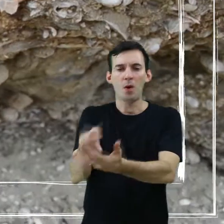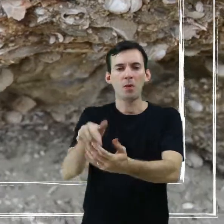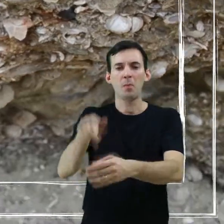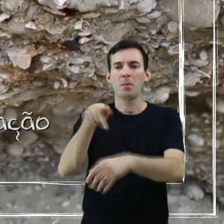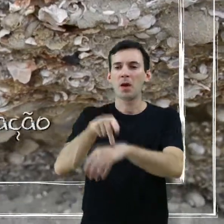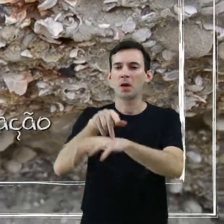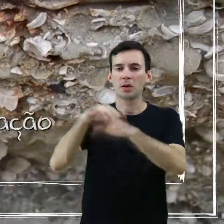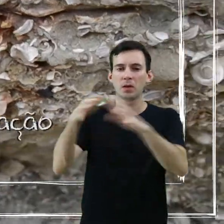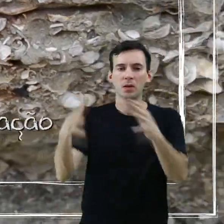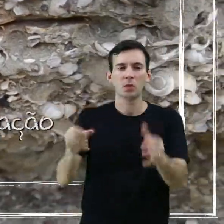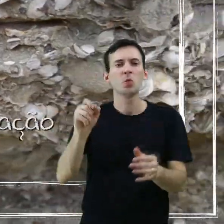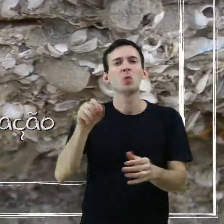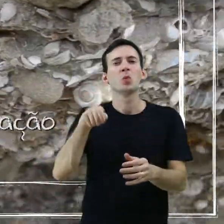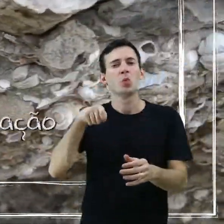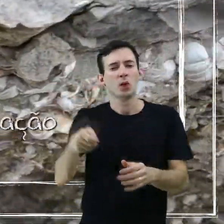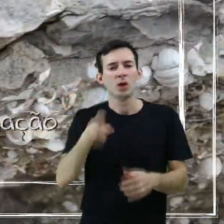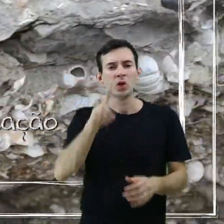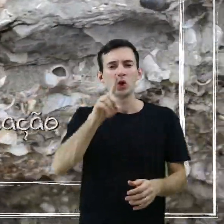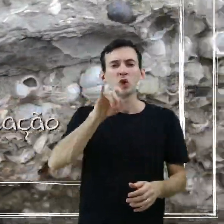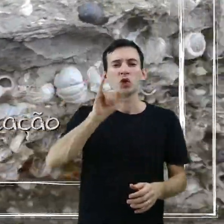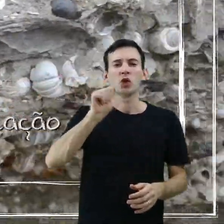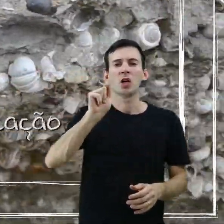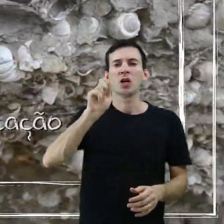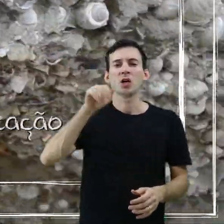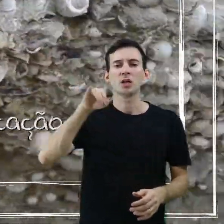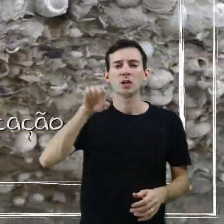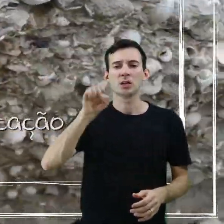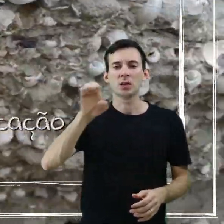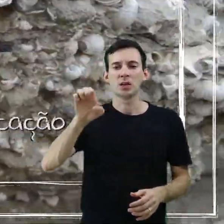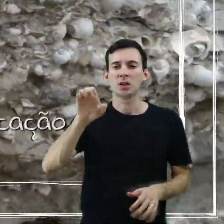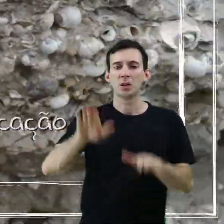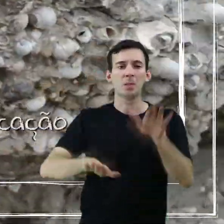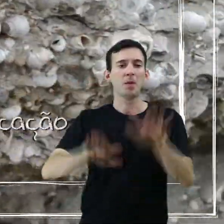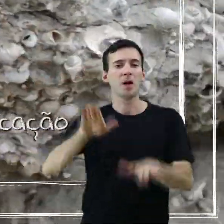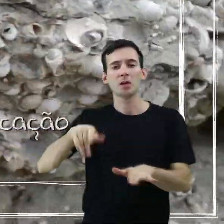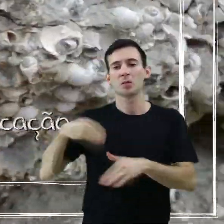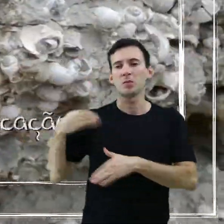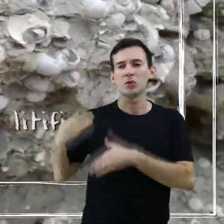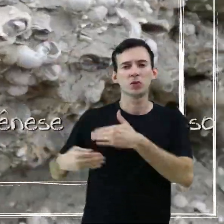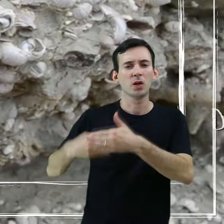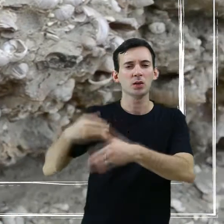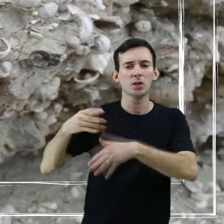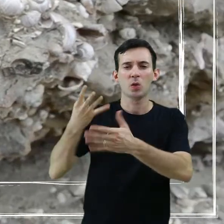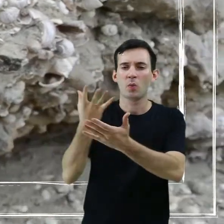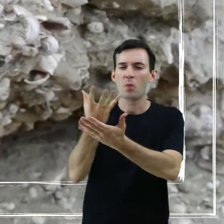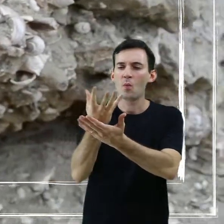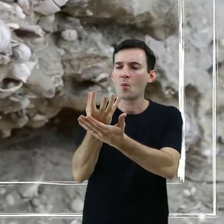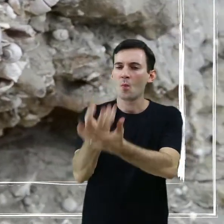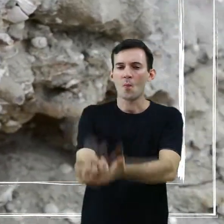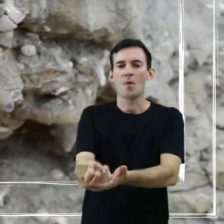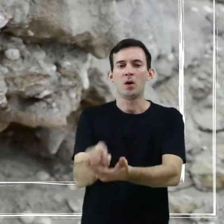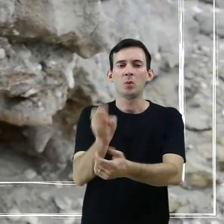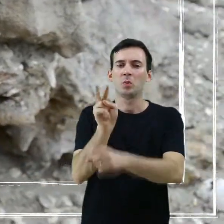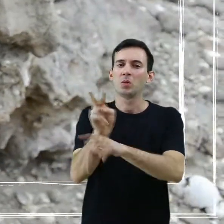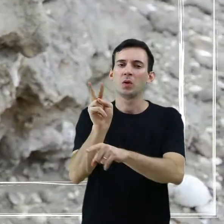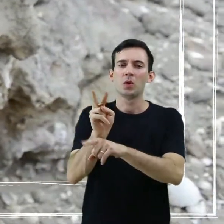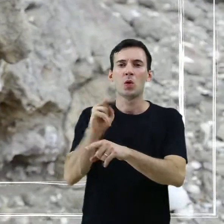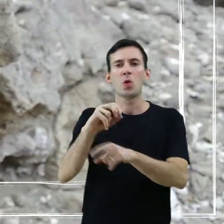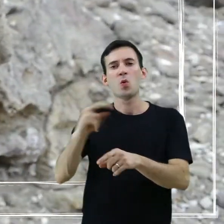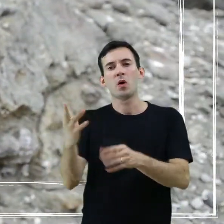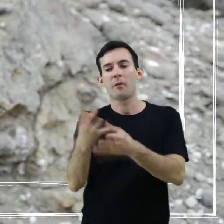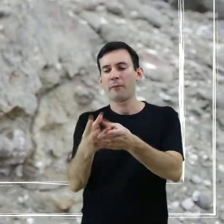que a gente chama de diagênese. Dependendo de como for esse processo de litificação, essa evidência ela